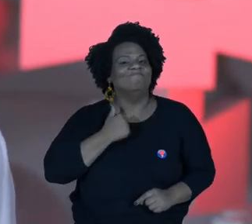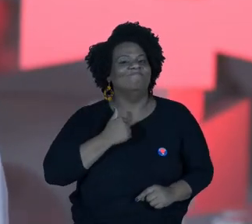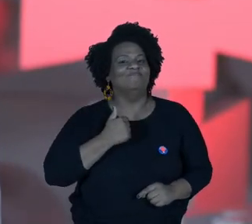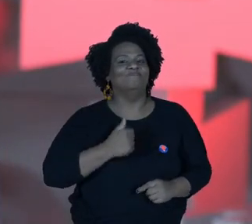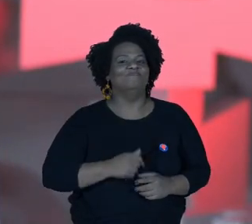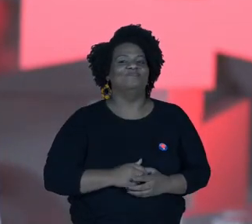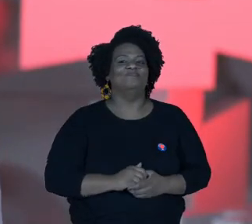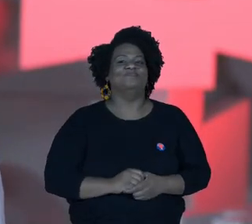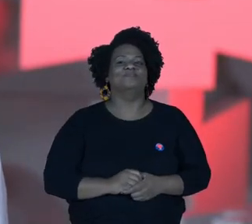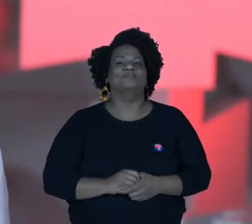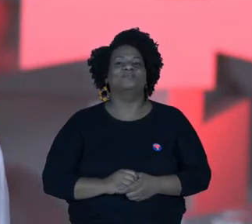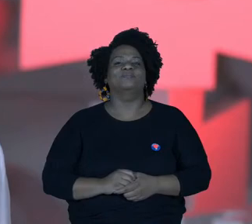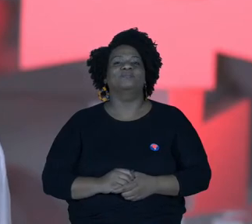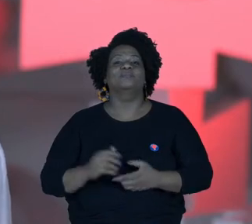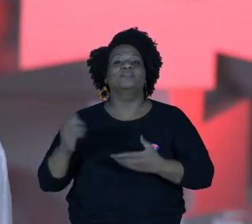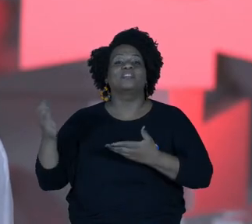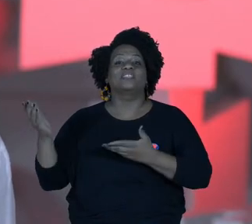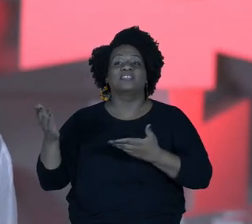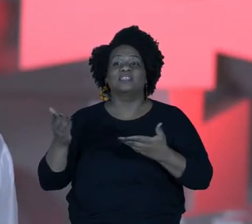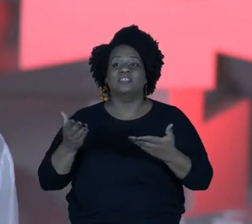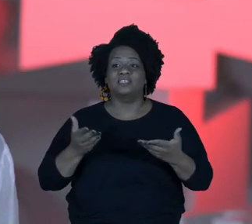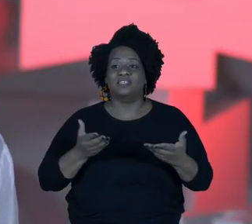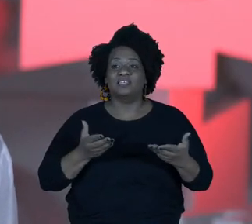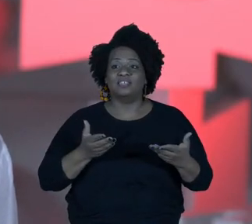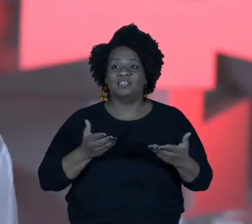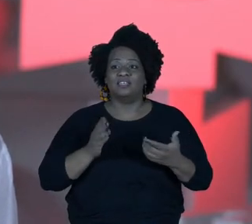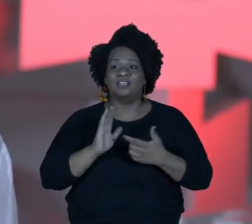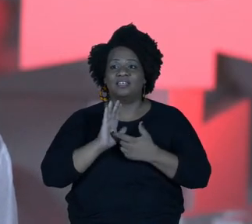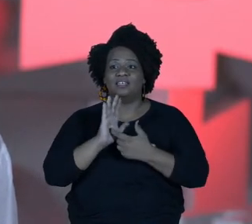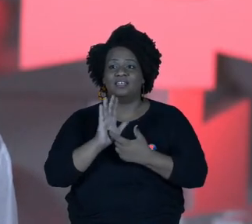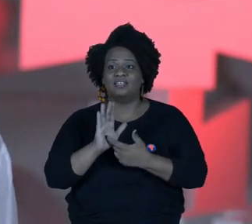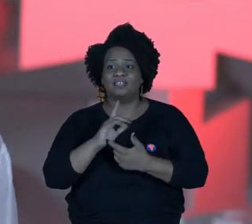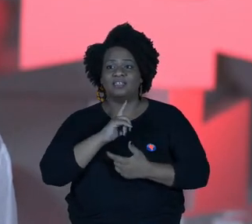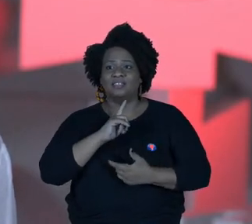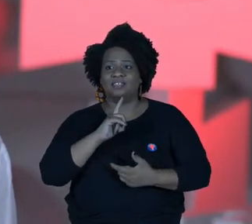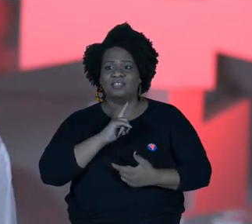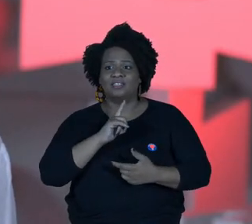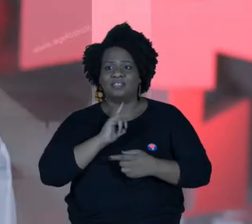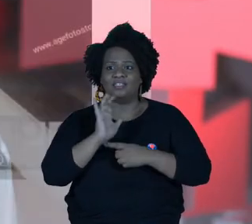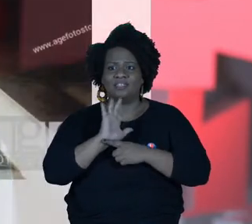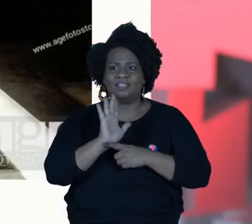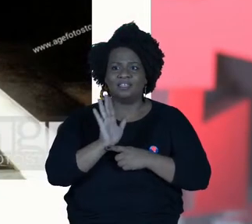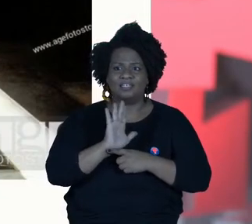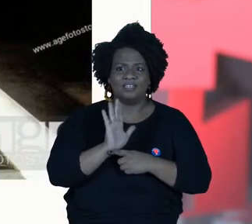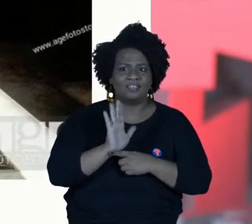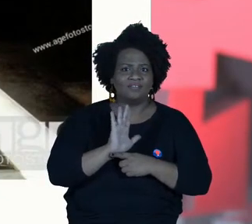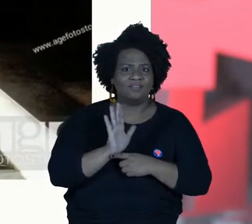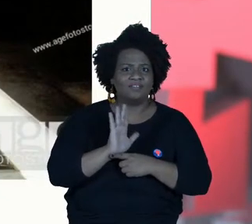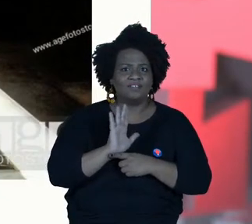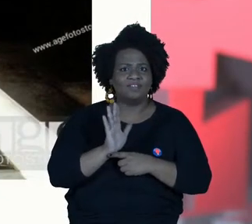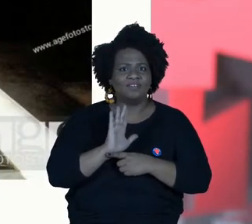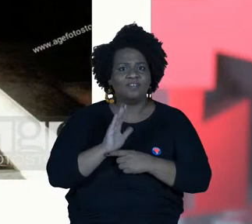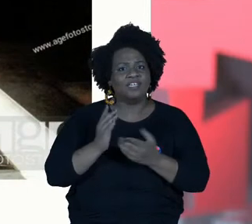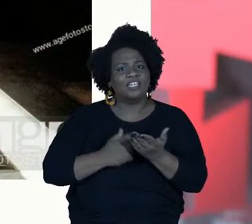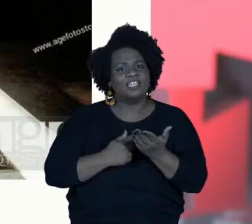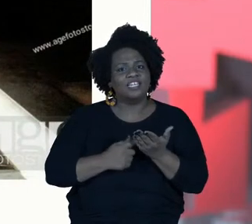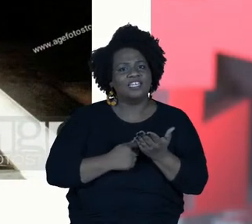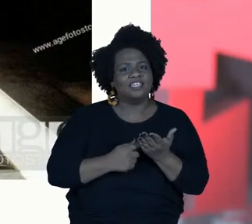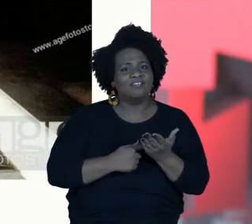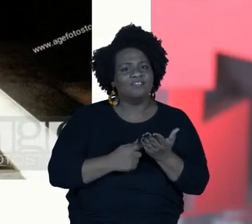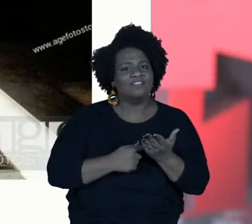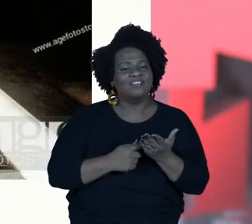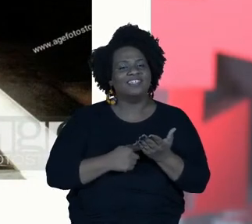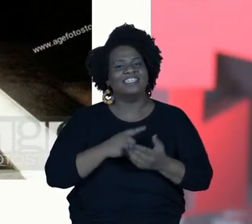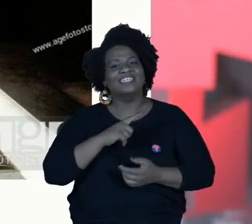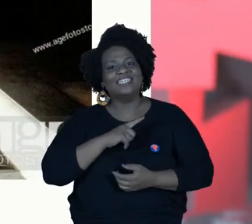E aqui eu trouxe uma cena de o livro de cabeceira, Pillow Book, The Pillow Book. Vocês vão encontrar assim